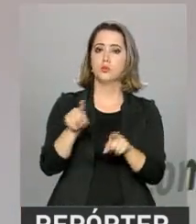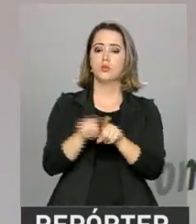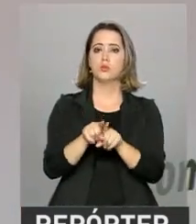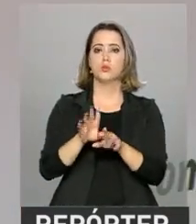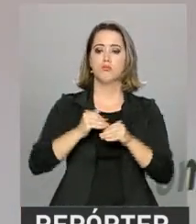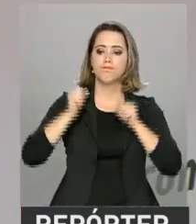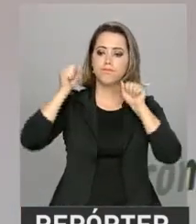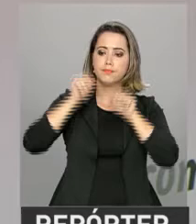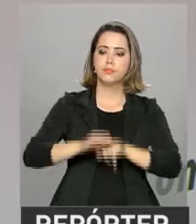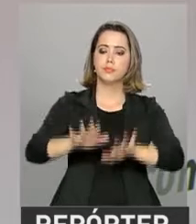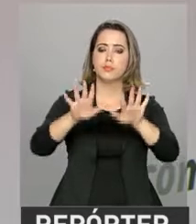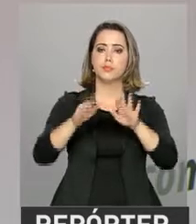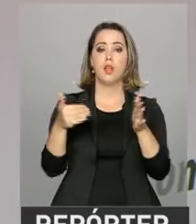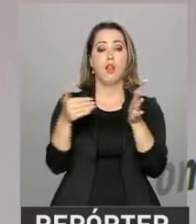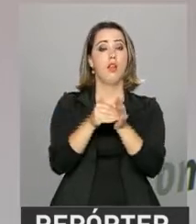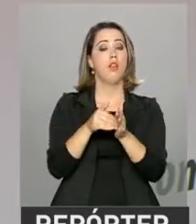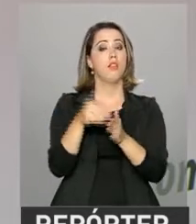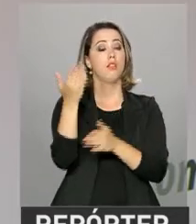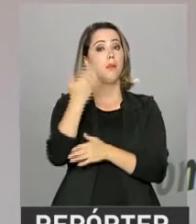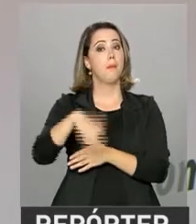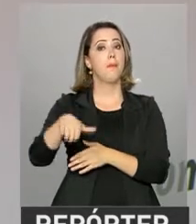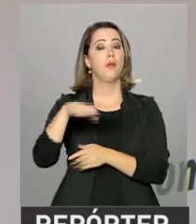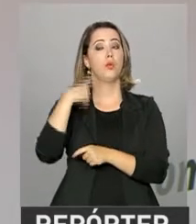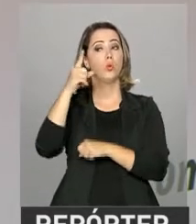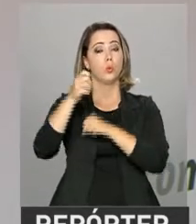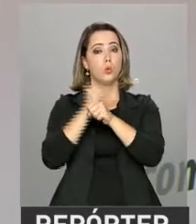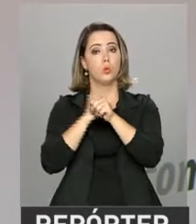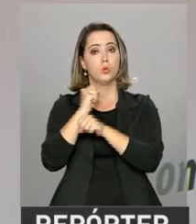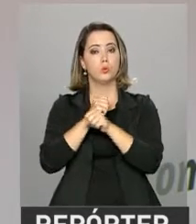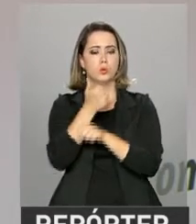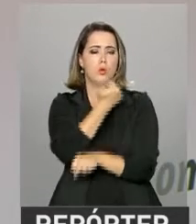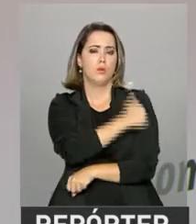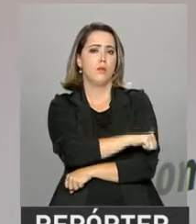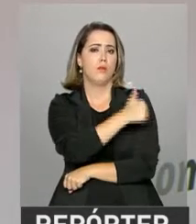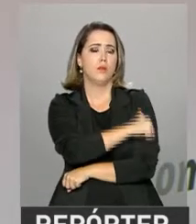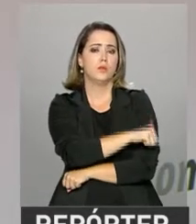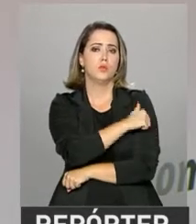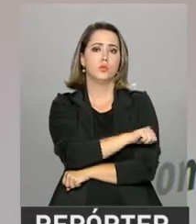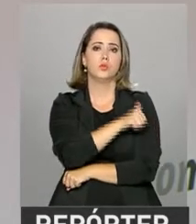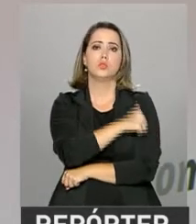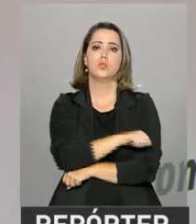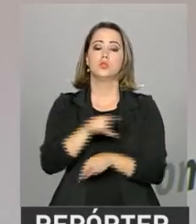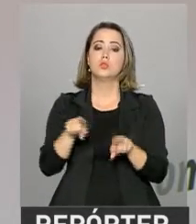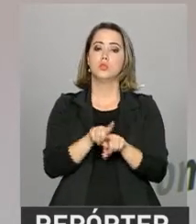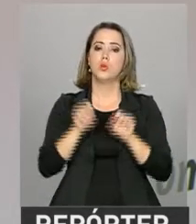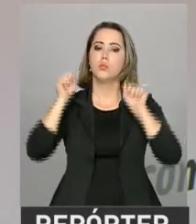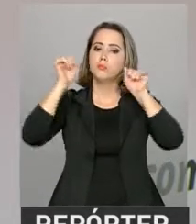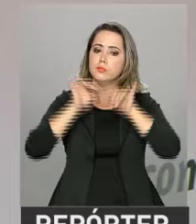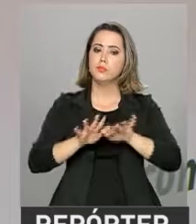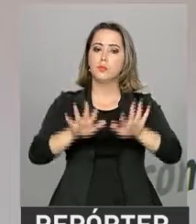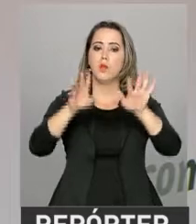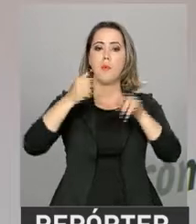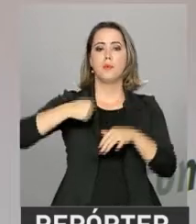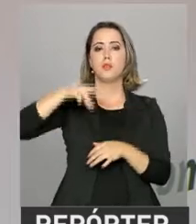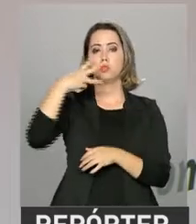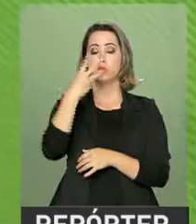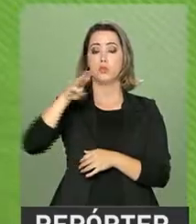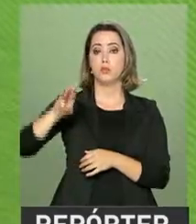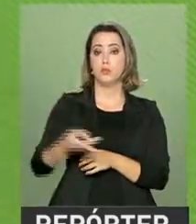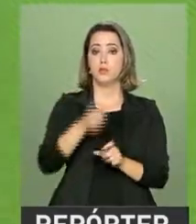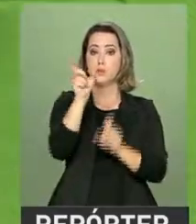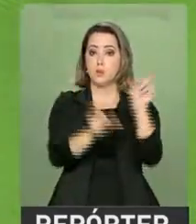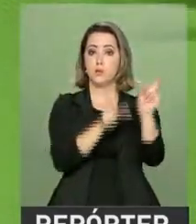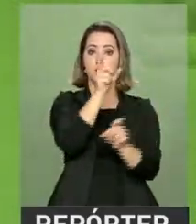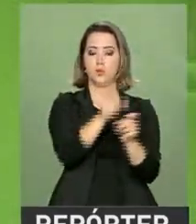é atingir até o meio do ano que vem, entre Rio de Janeiro e Niterói, uma população de mais de 3 milhões de habitantes.